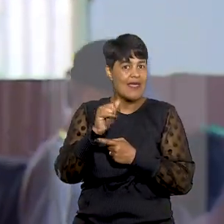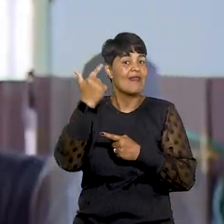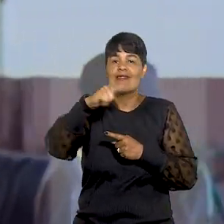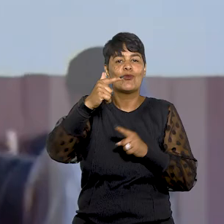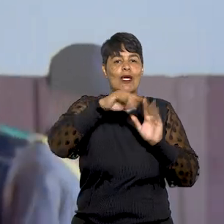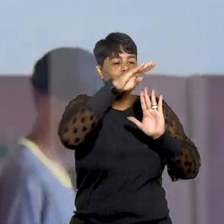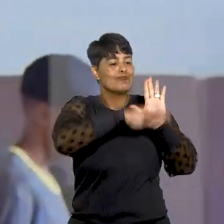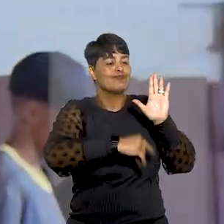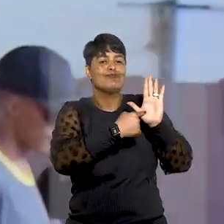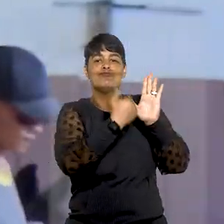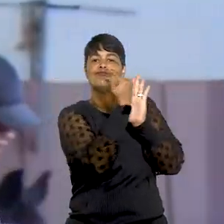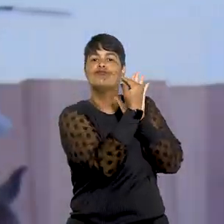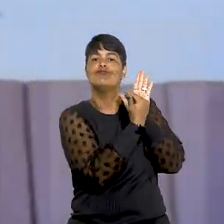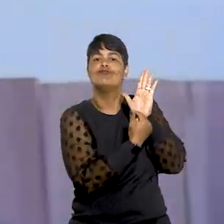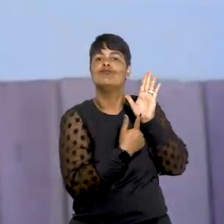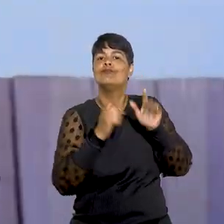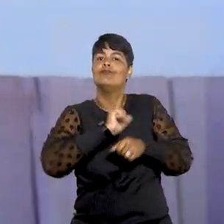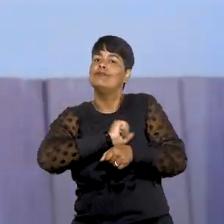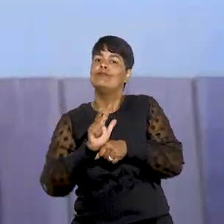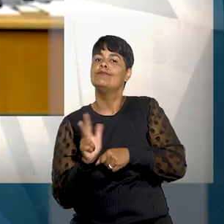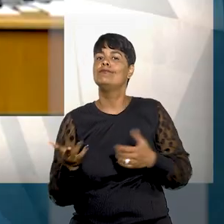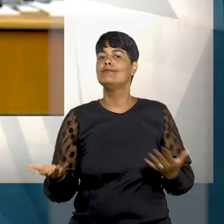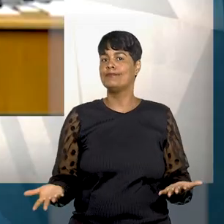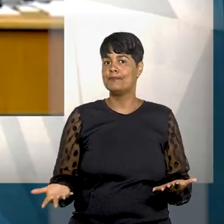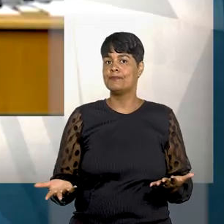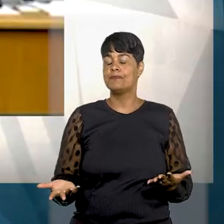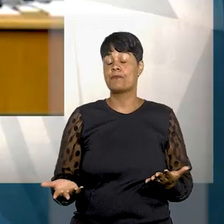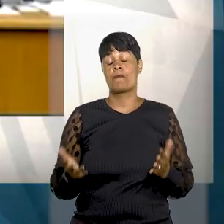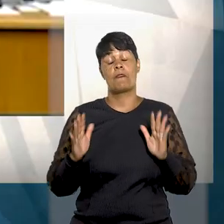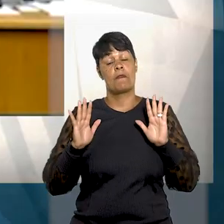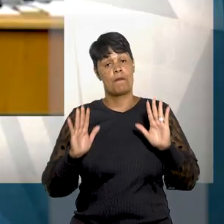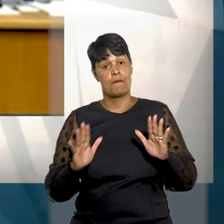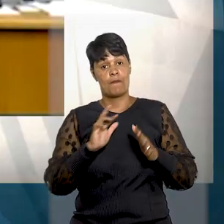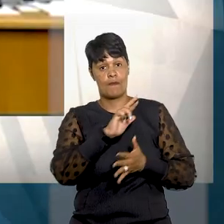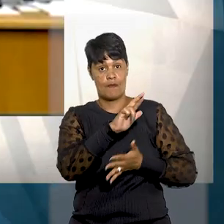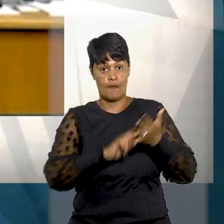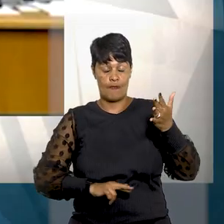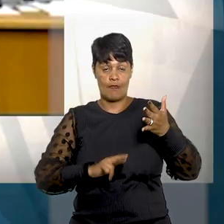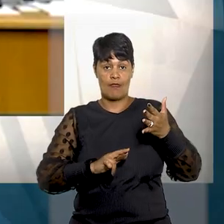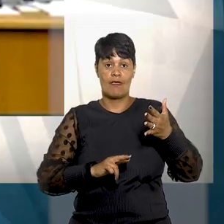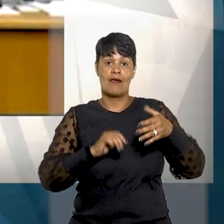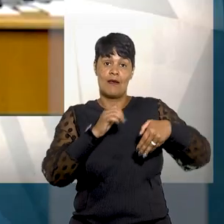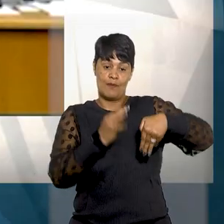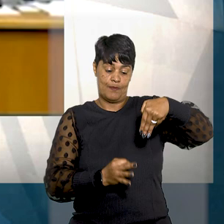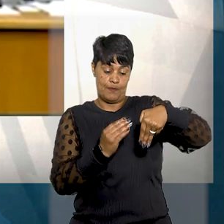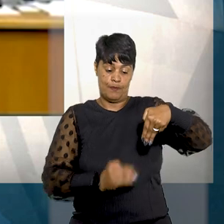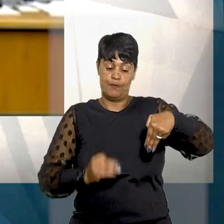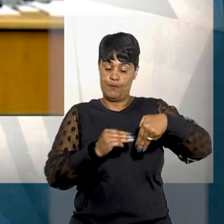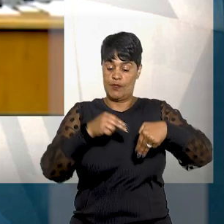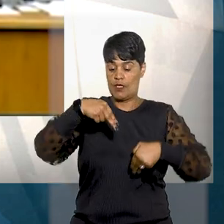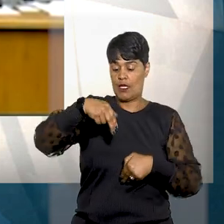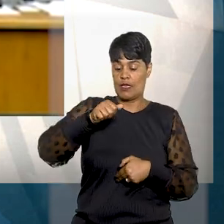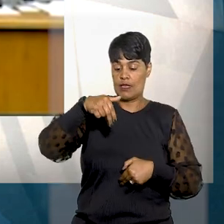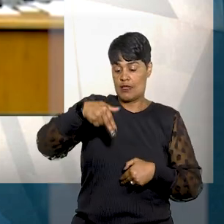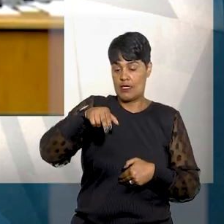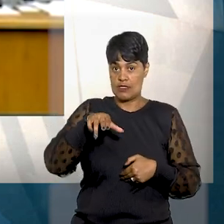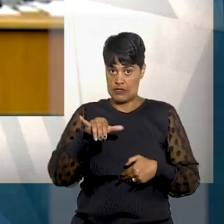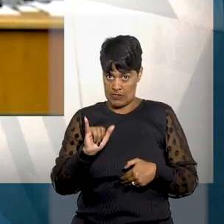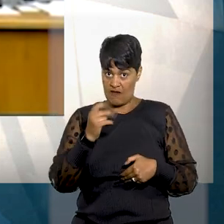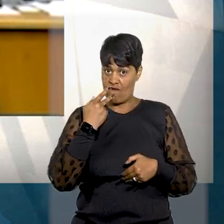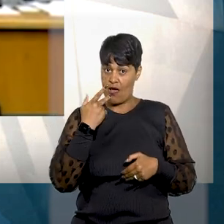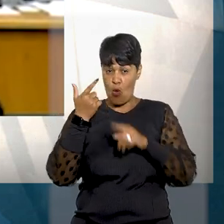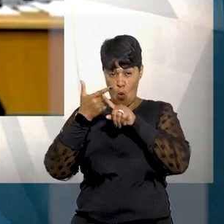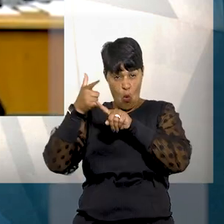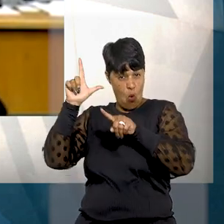previsão no hall da Agência Nacional de saúde suplementar a relatora dos recursos ministra recordou outros julgamentos